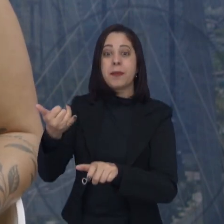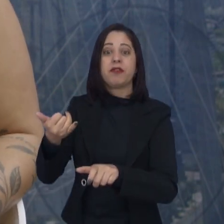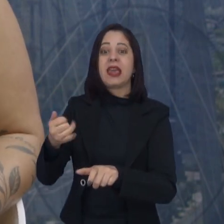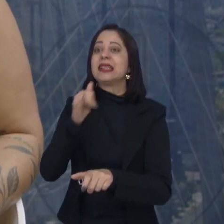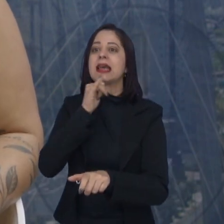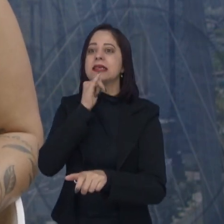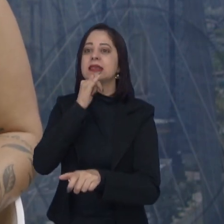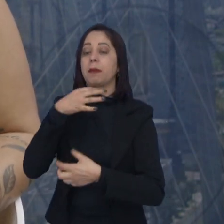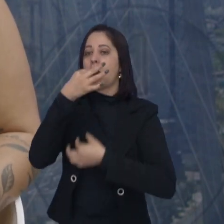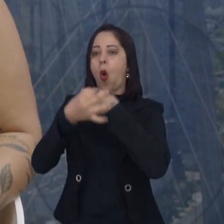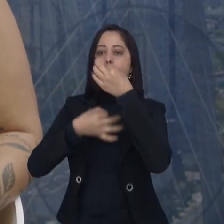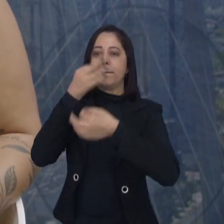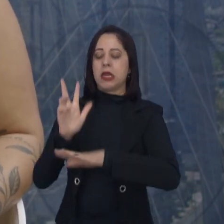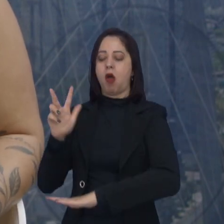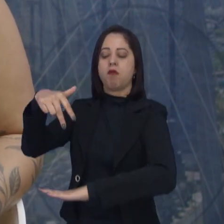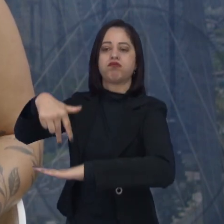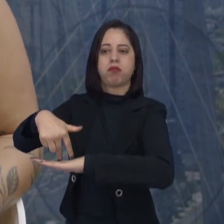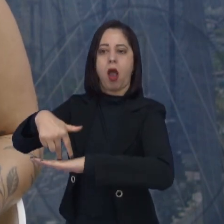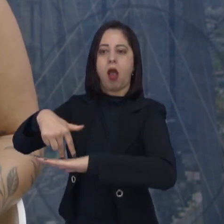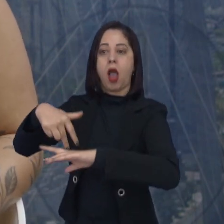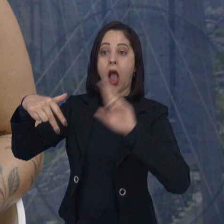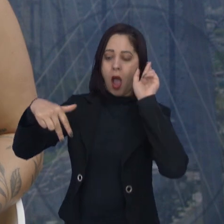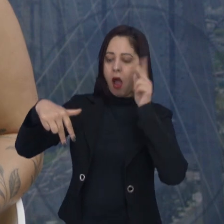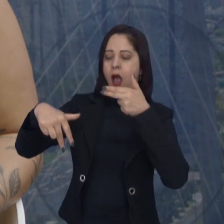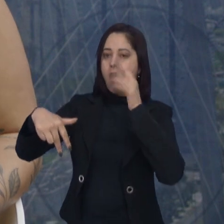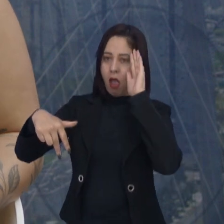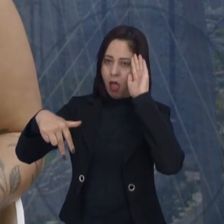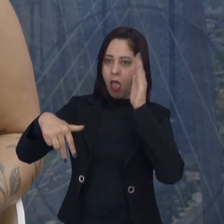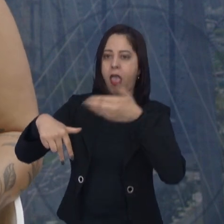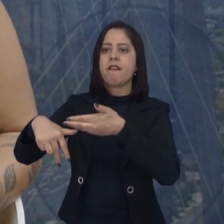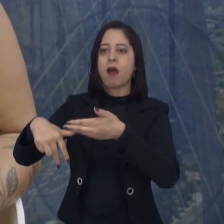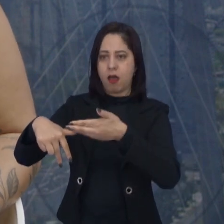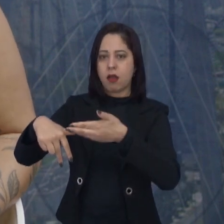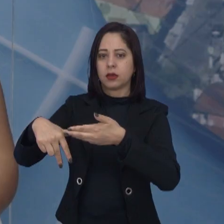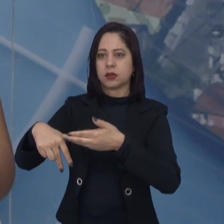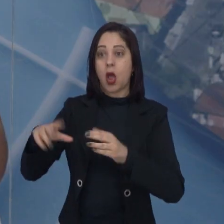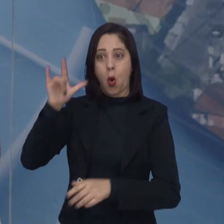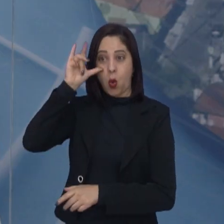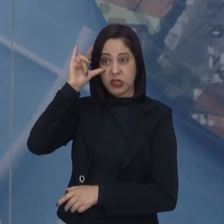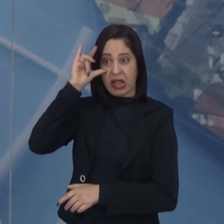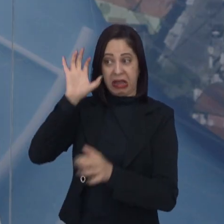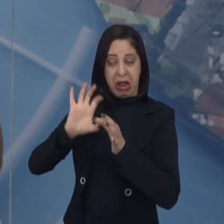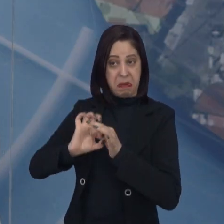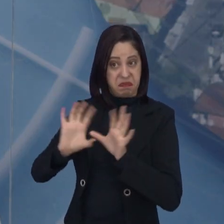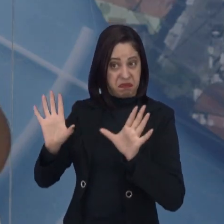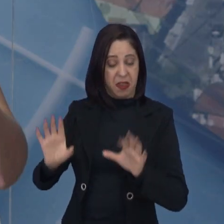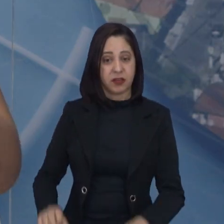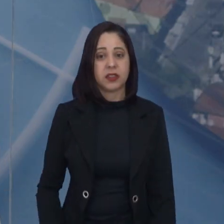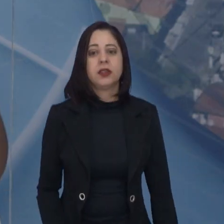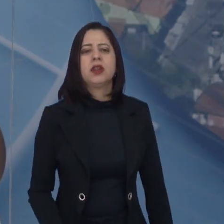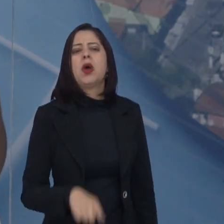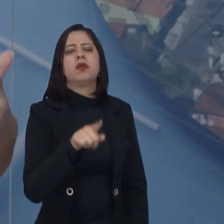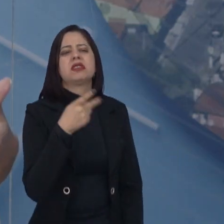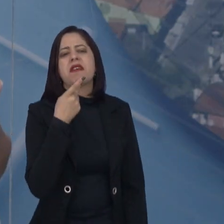um posicionamento, né, ser visto como uma referência naquela área. Então o Instagram ele é bem democrático. Você falou da questão, né, de moda,